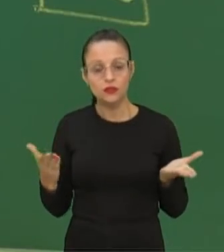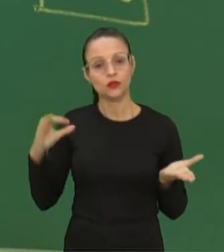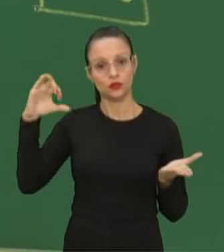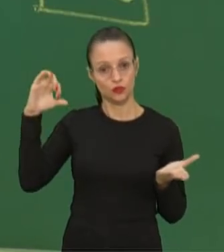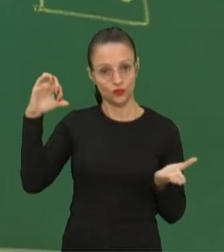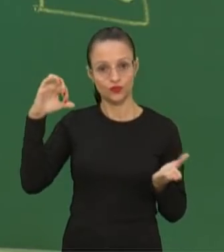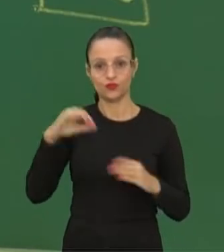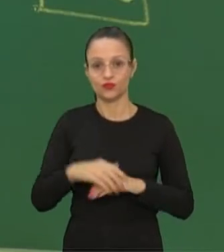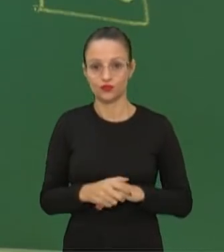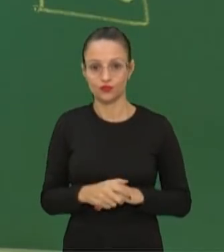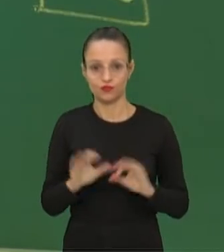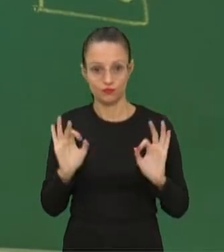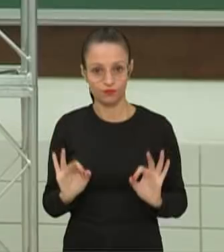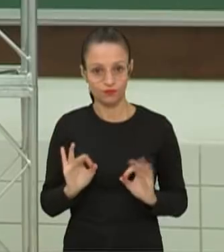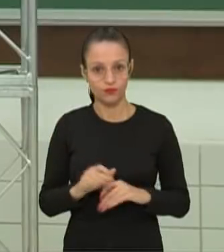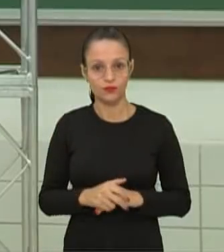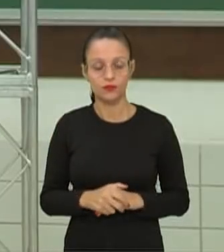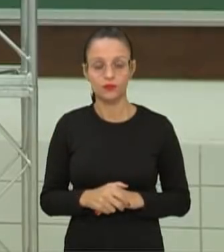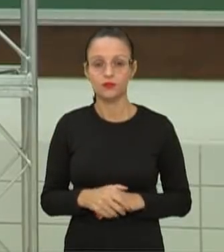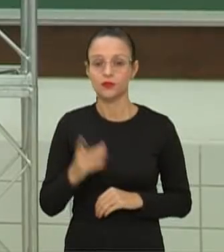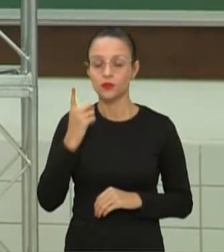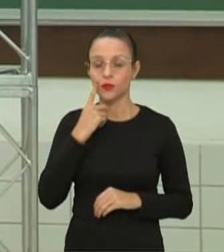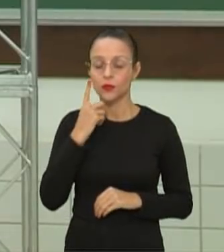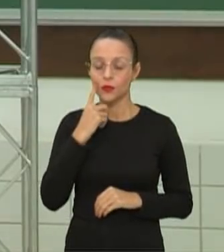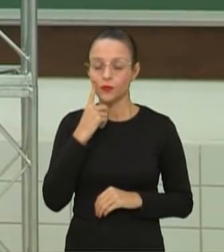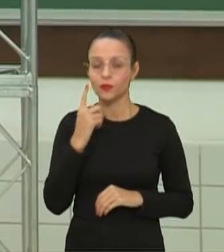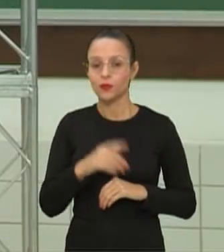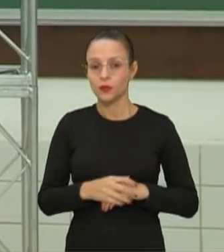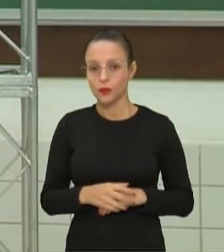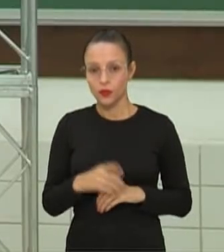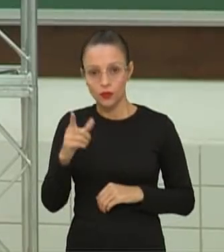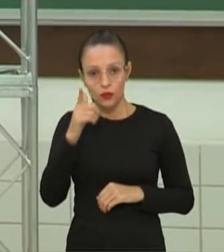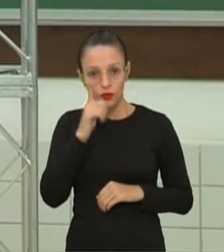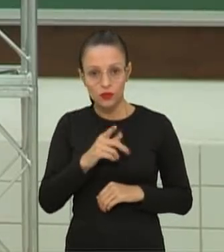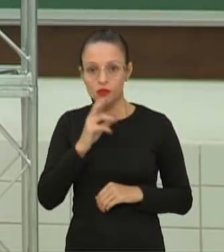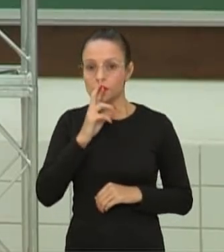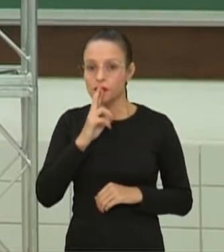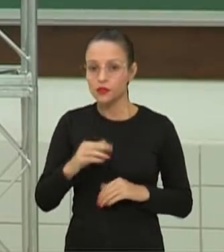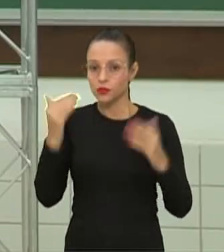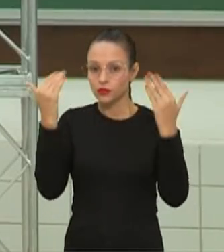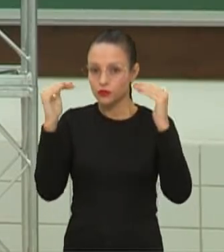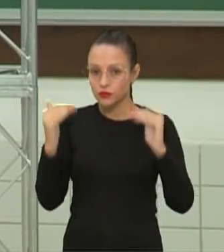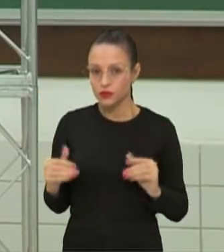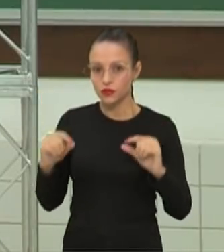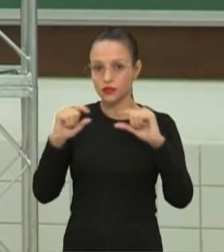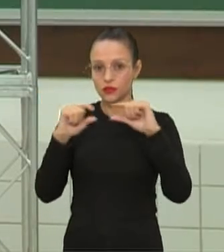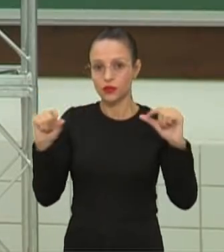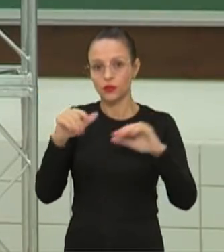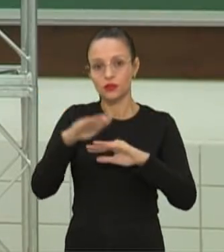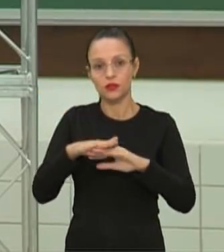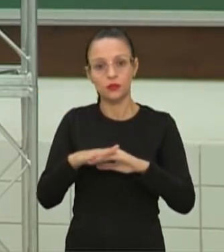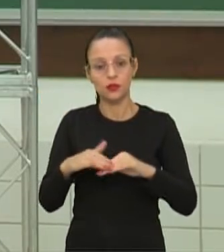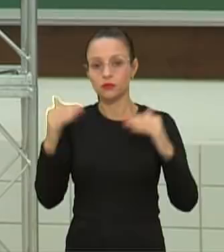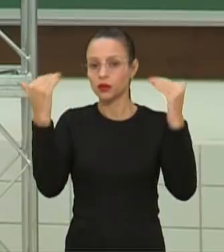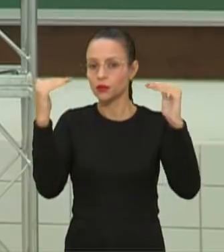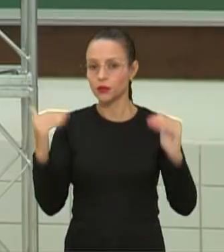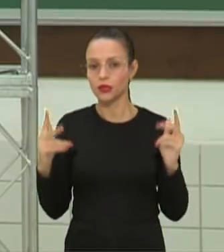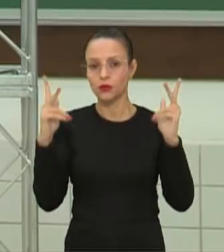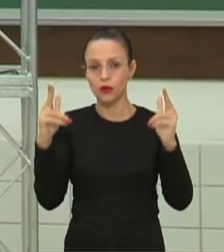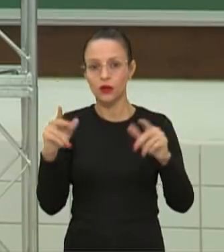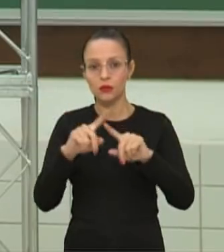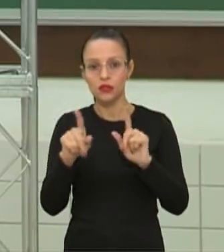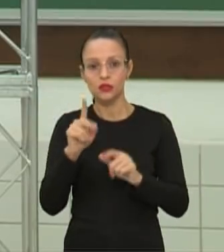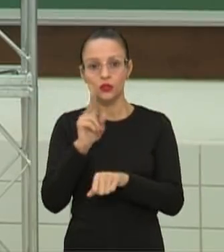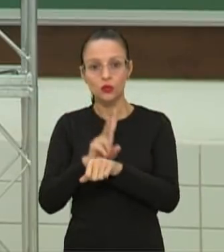9. Certo? Então, olha só. Para você poder resolver essas equações, o procedimento é o mesmo. Só cuida